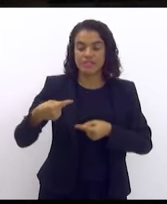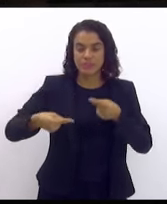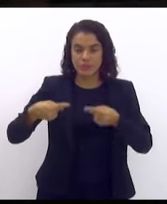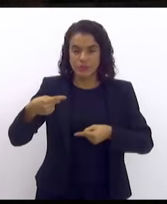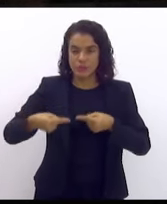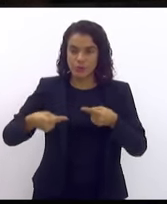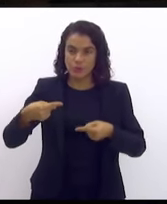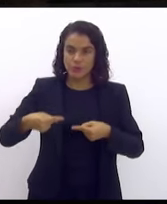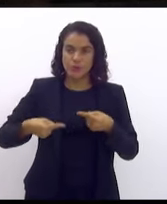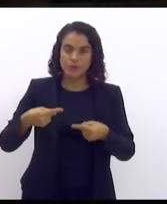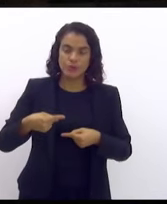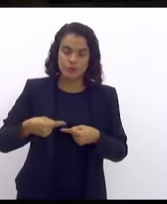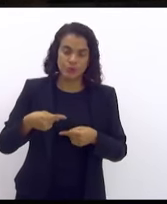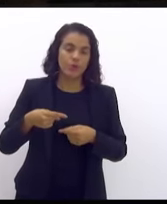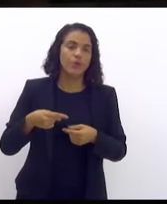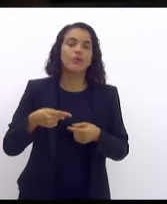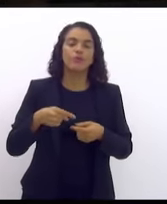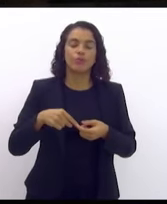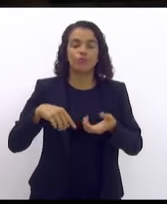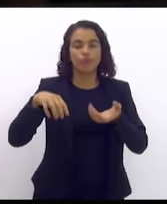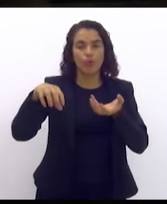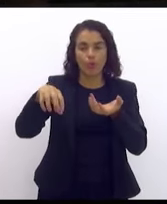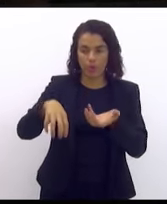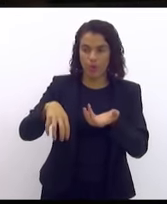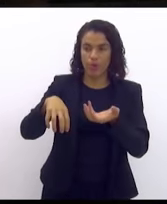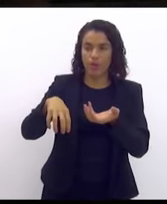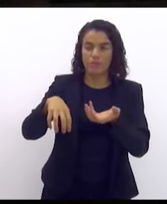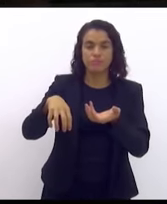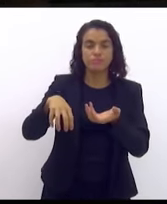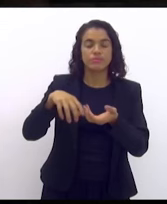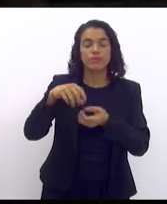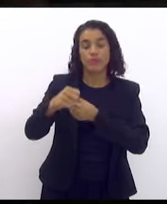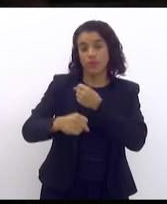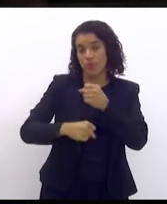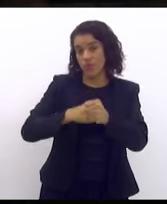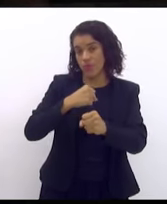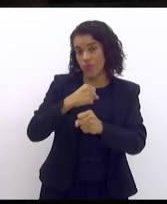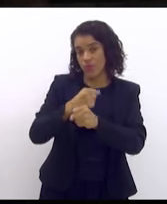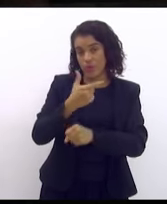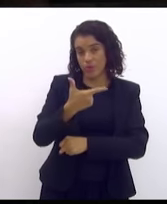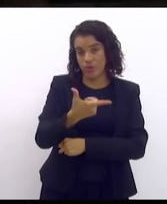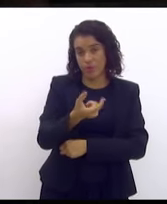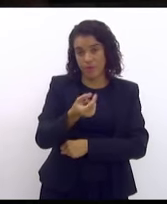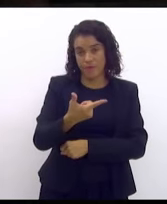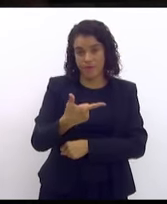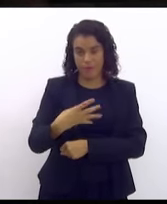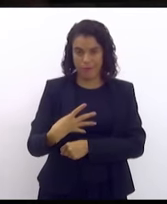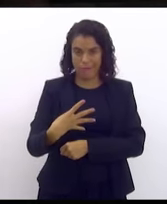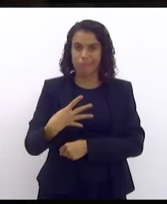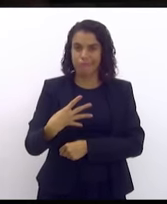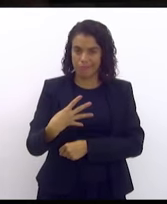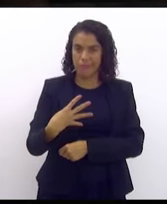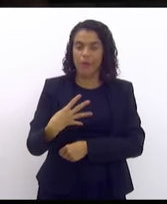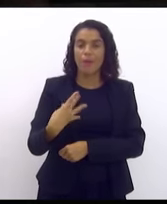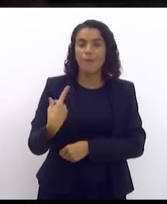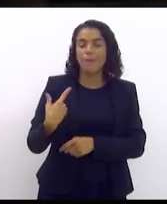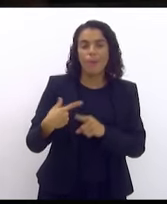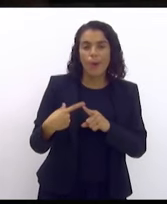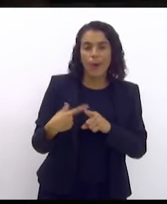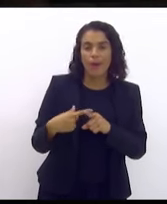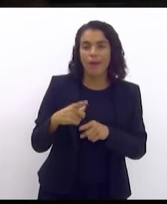discutido no Congresso Nacional no ano de 2024 porque um dos